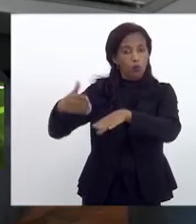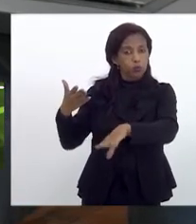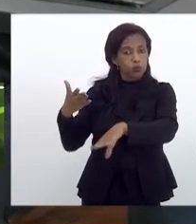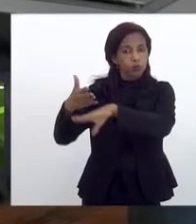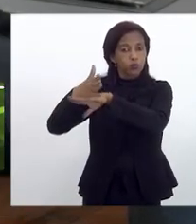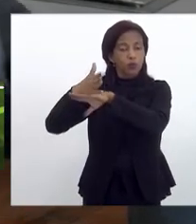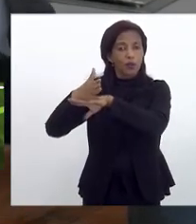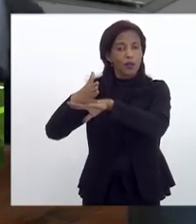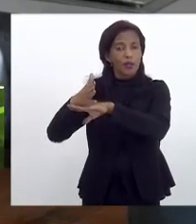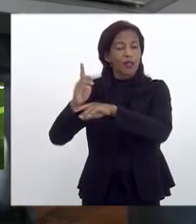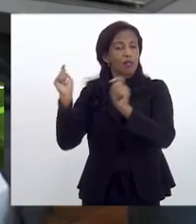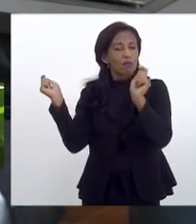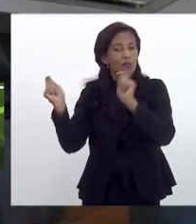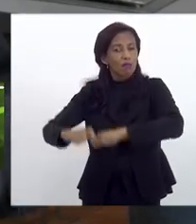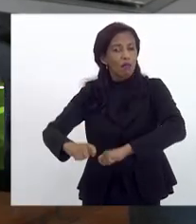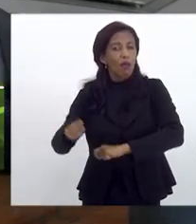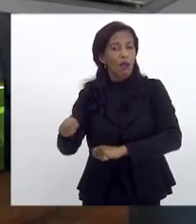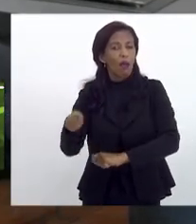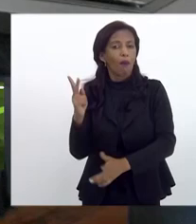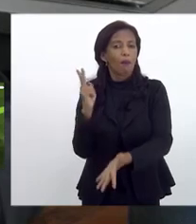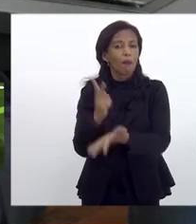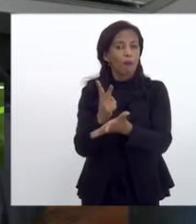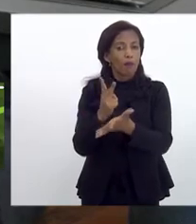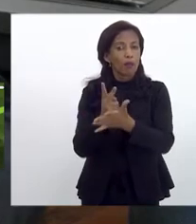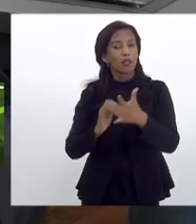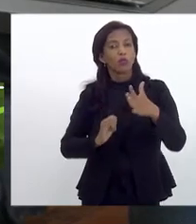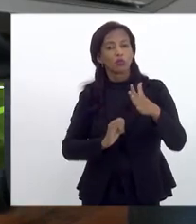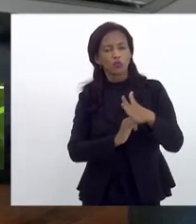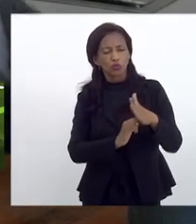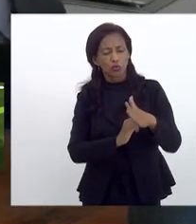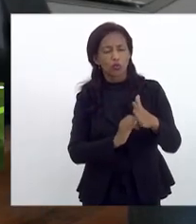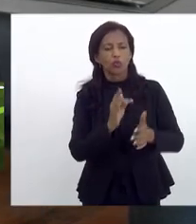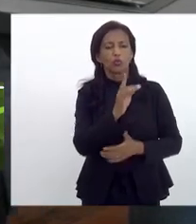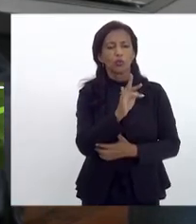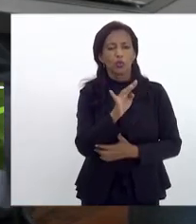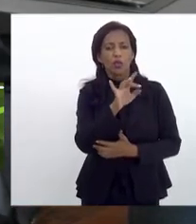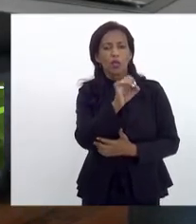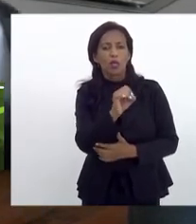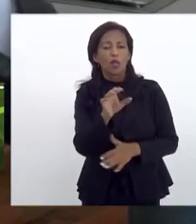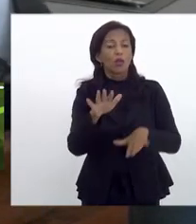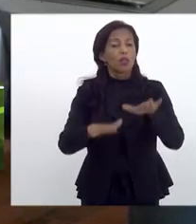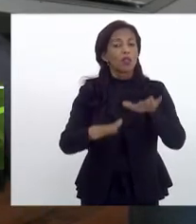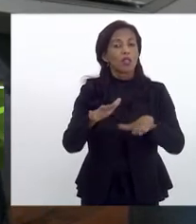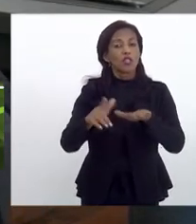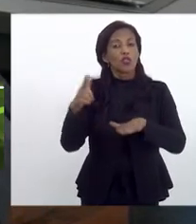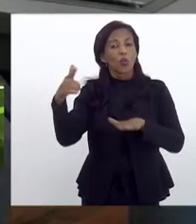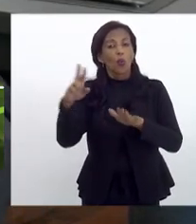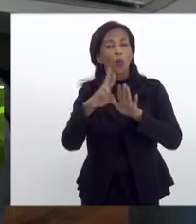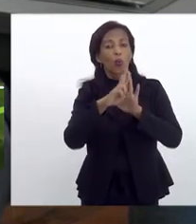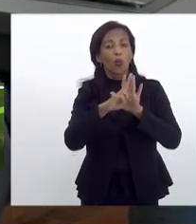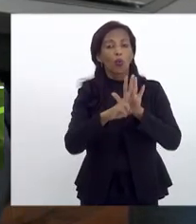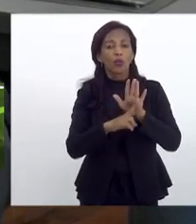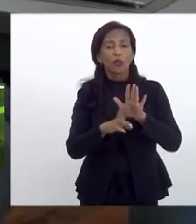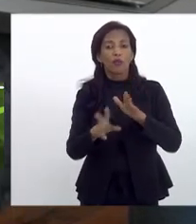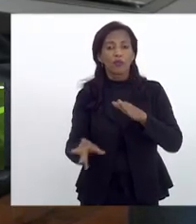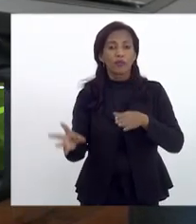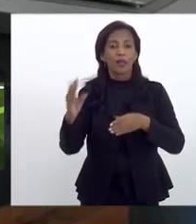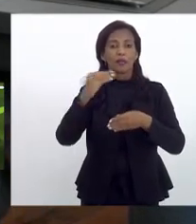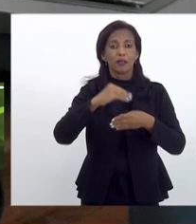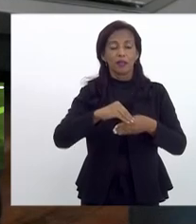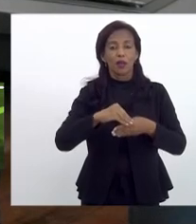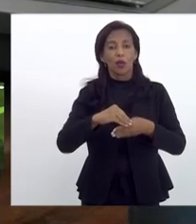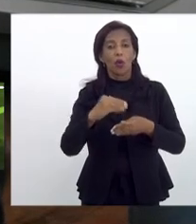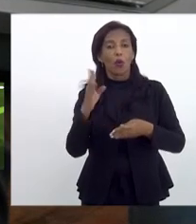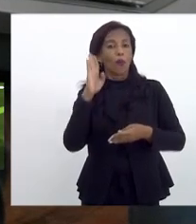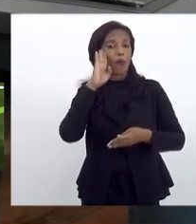servidores Seria possível Manter o instituto do triênio Desde que Outras regras Fossem acrescentadas Como